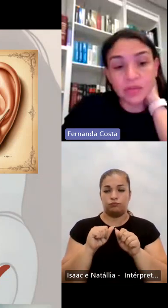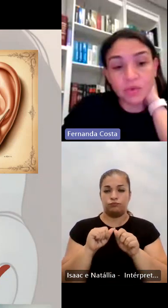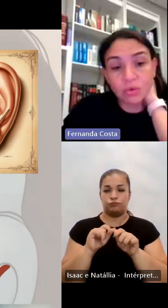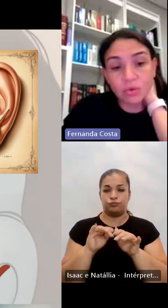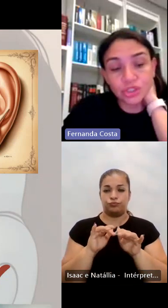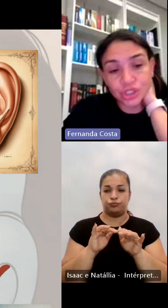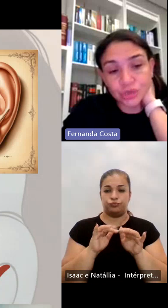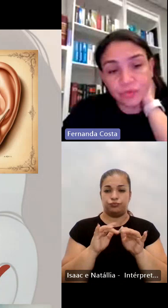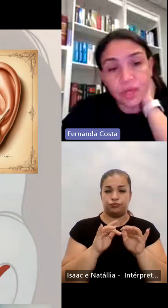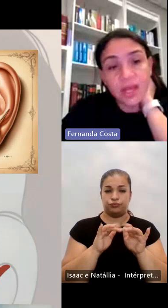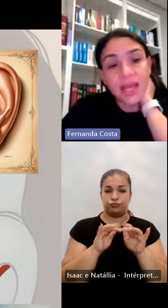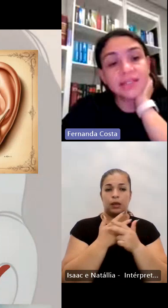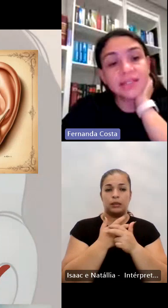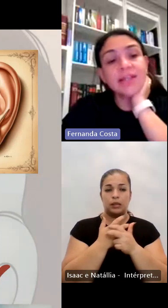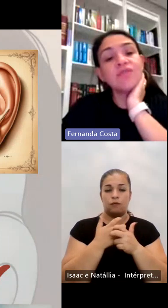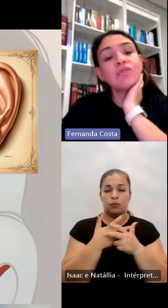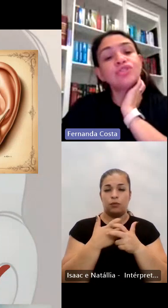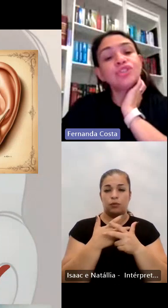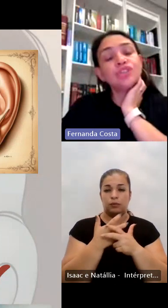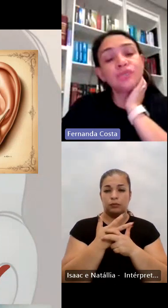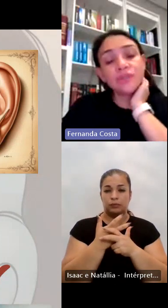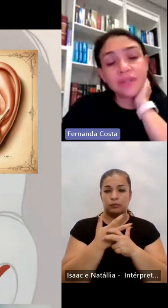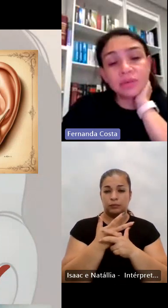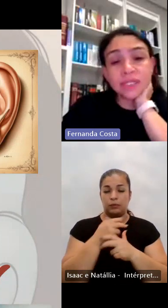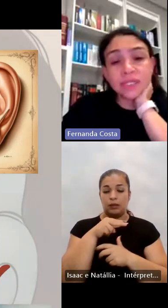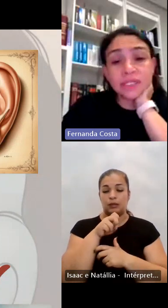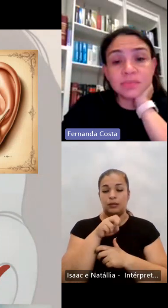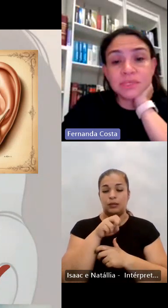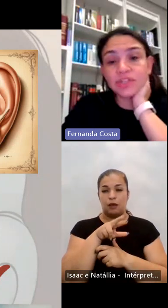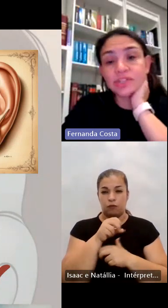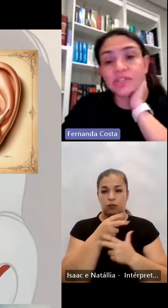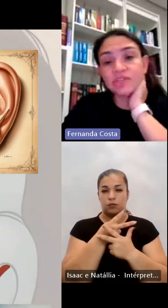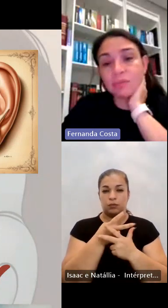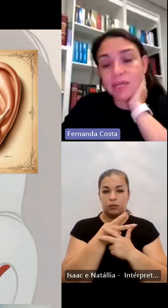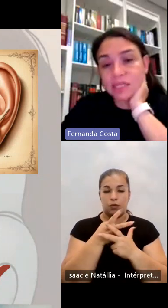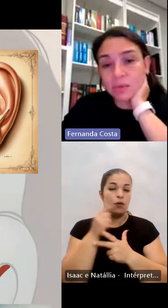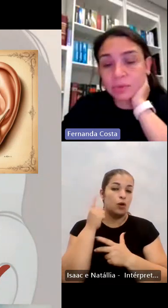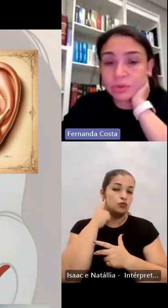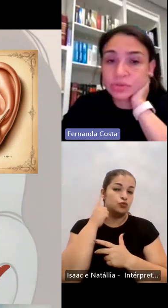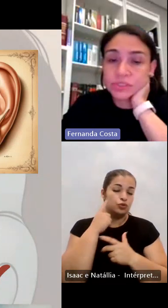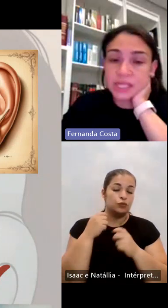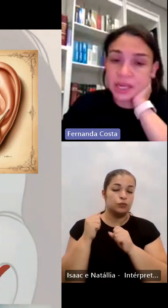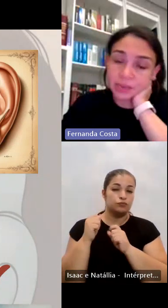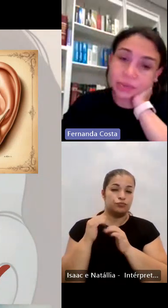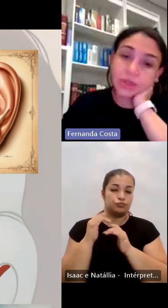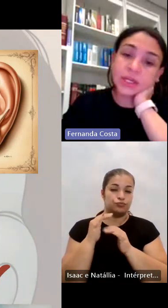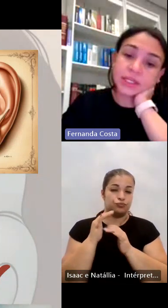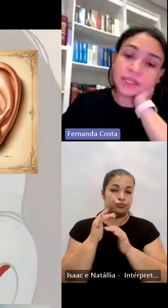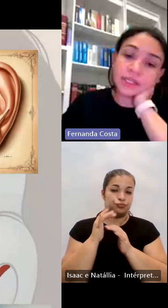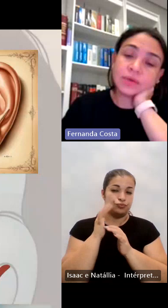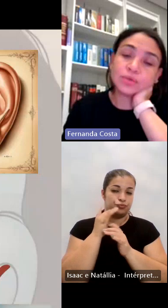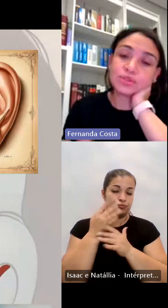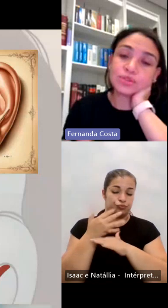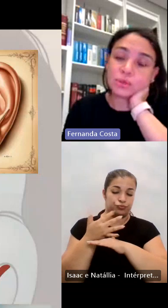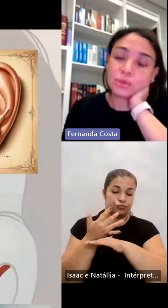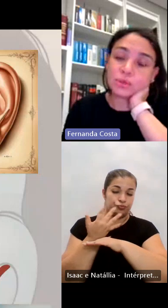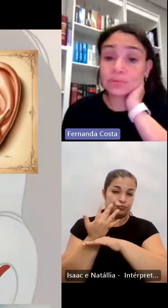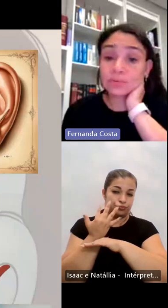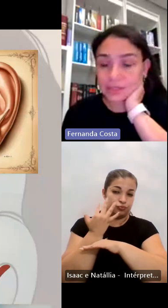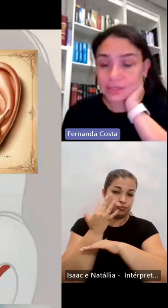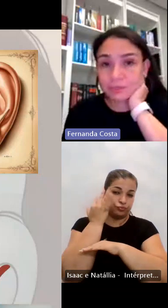o nervo auditivo. Esse nervo auditivo, então, transmite essa informação para o nosso cérebro e o